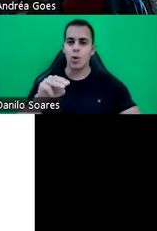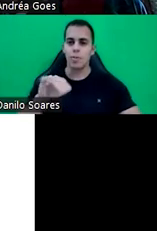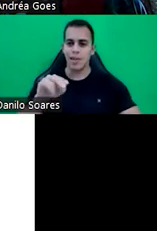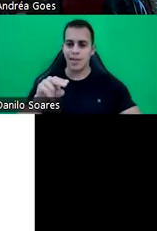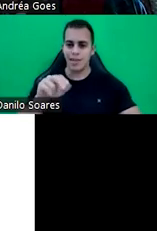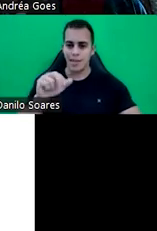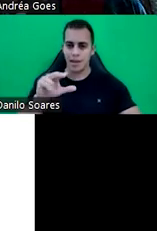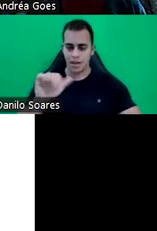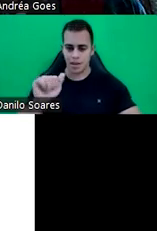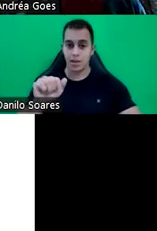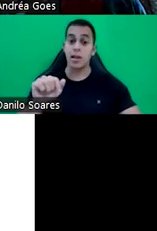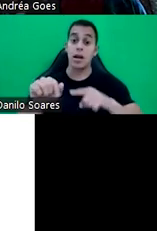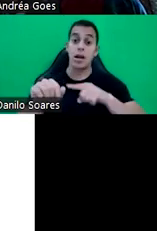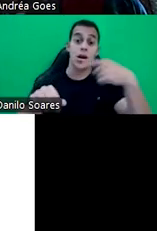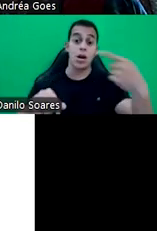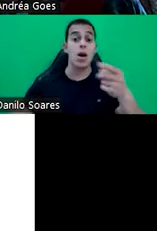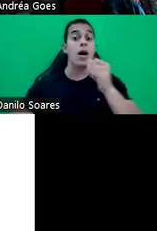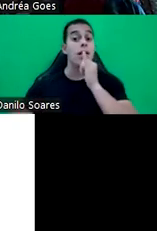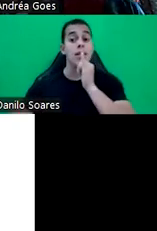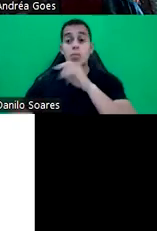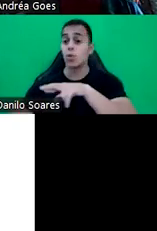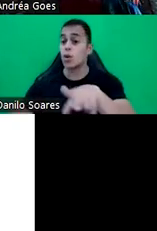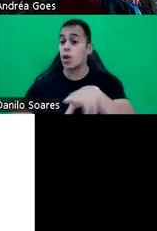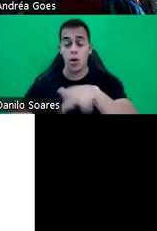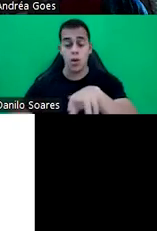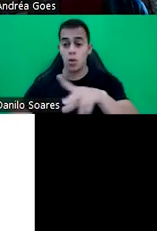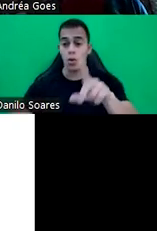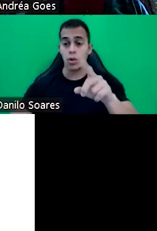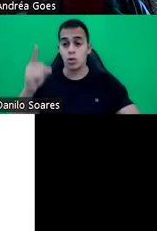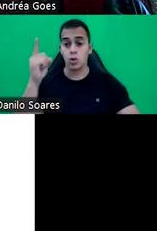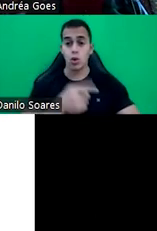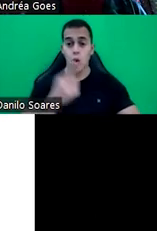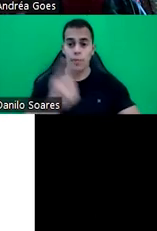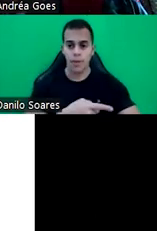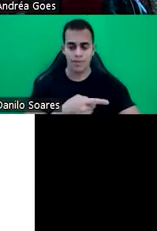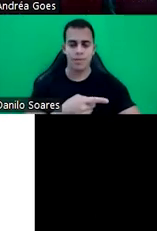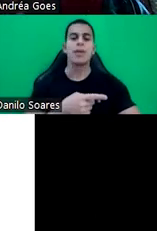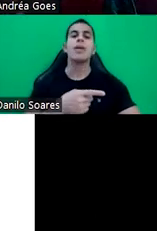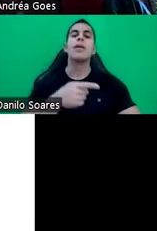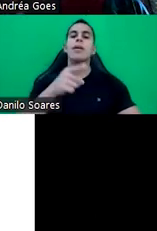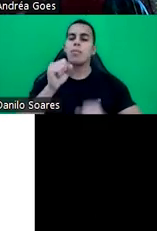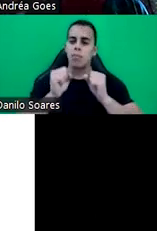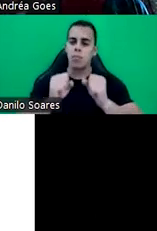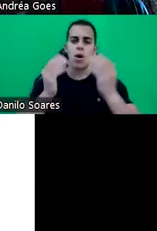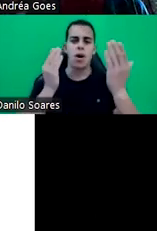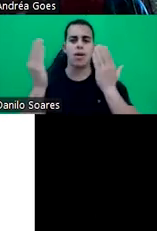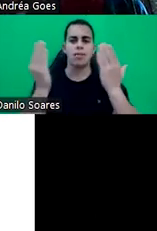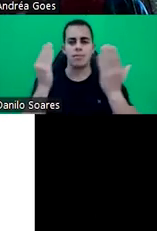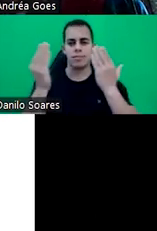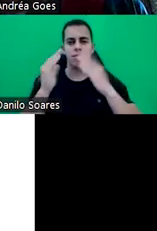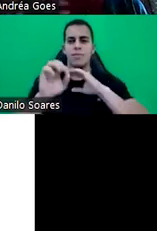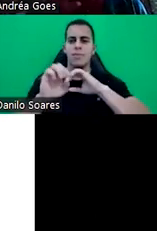de não dominância. Então, aqui a gente pode fazer esse paralelo ou tentar ensinar de uma